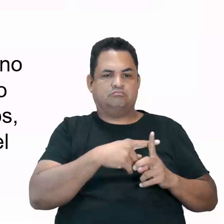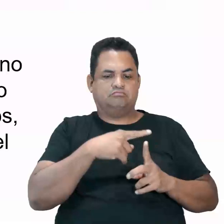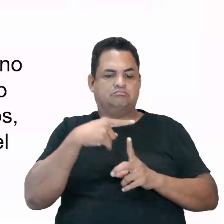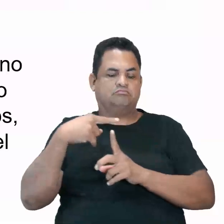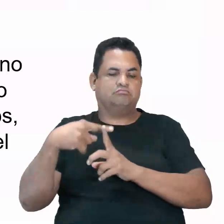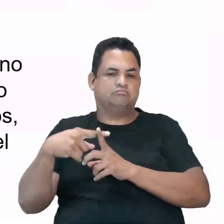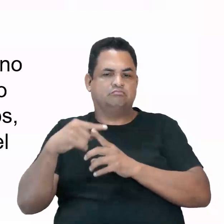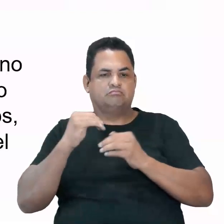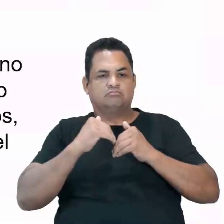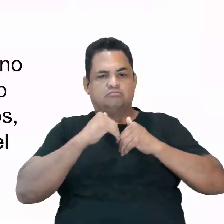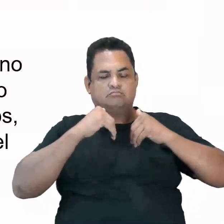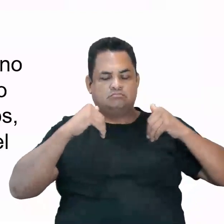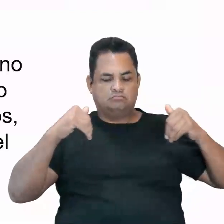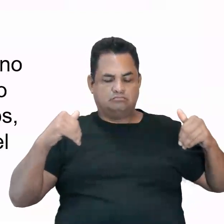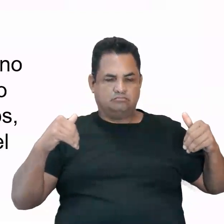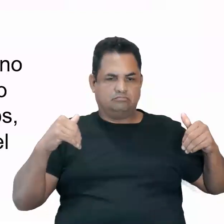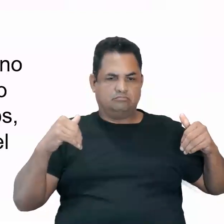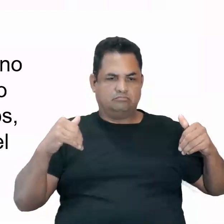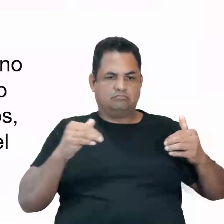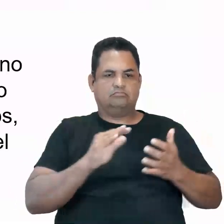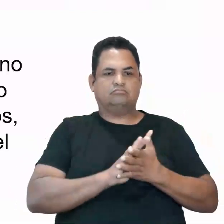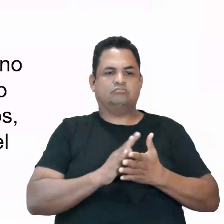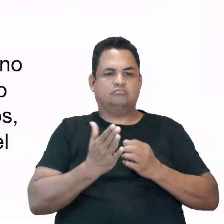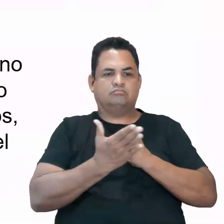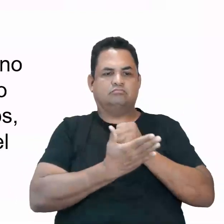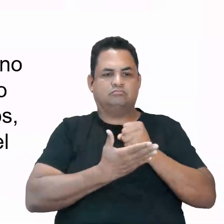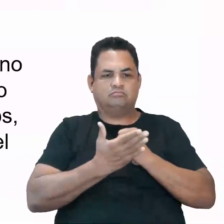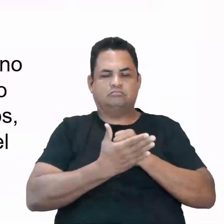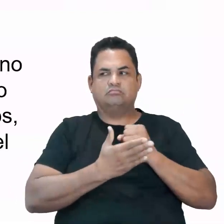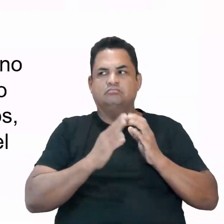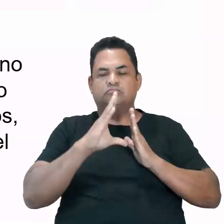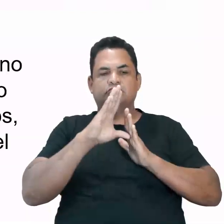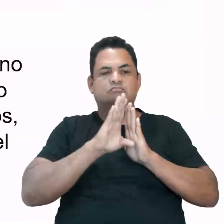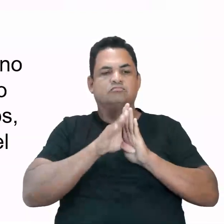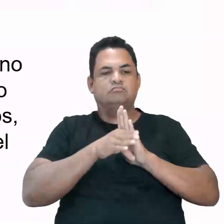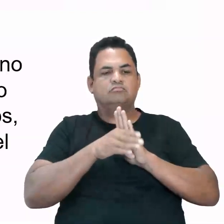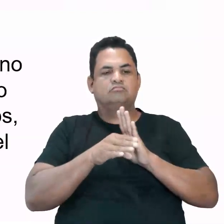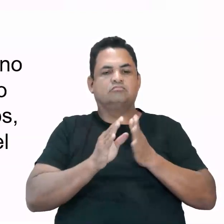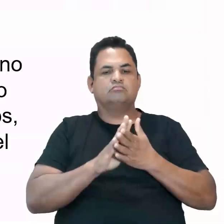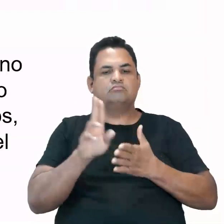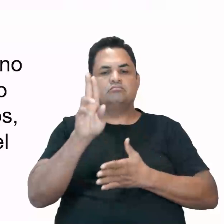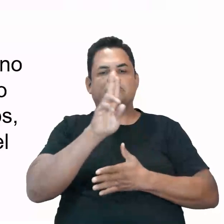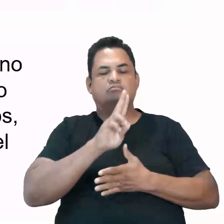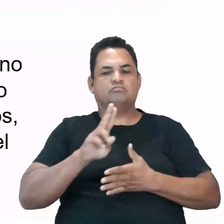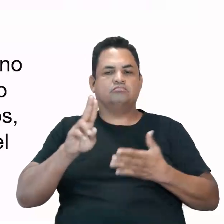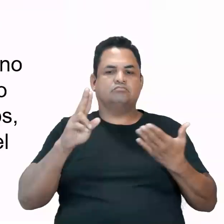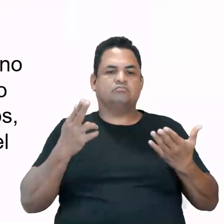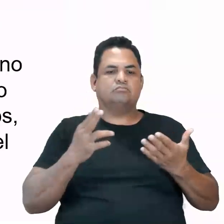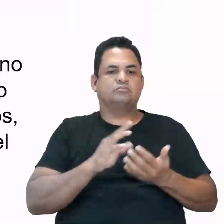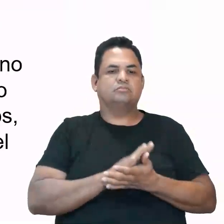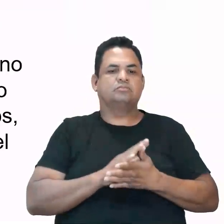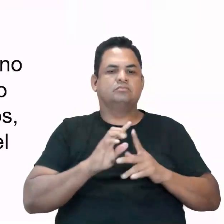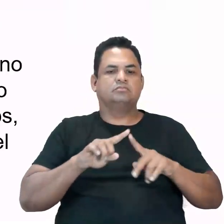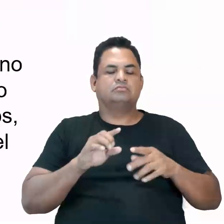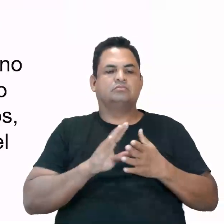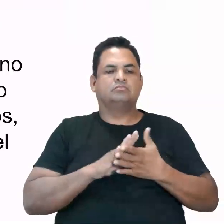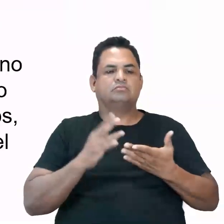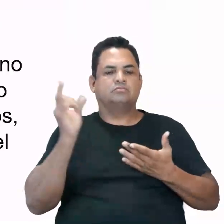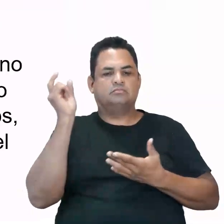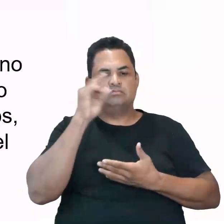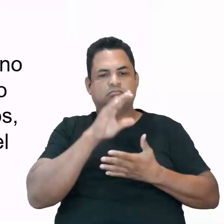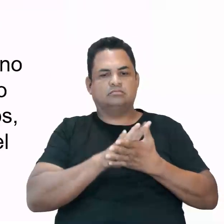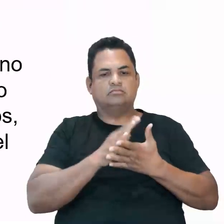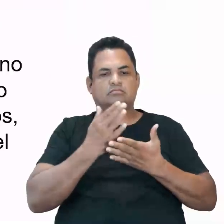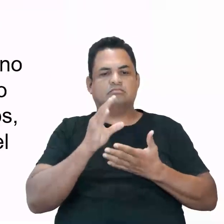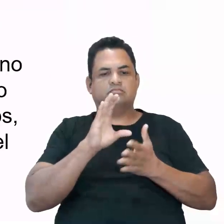repelem. Então, aí são conceitos básicos que vocês vão utilizar em algumas situações, mais complexas, né? Mas esses